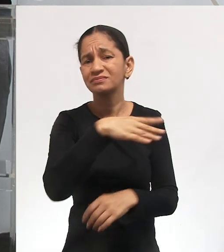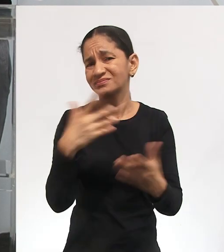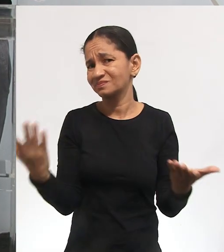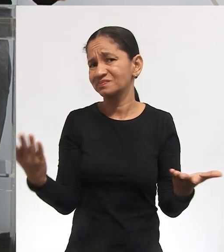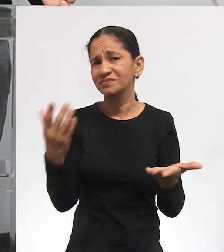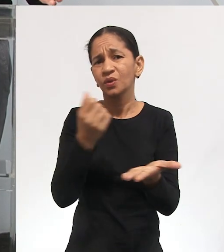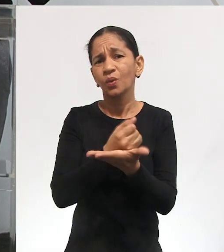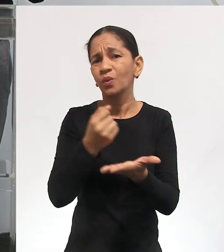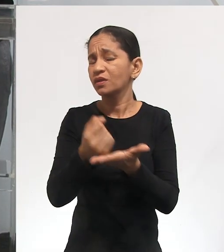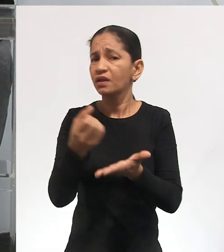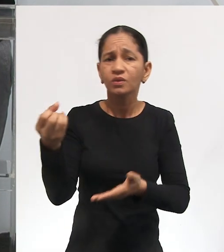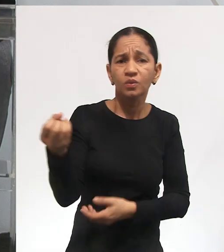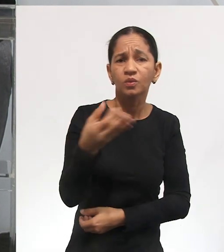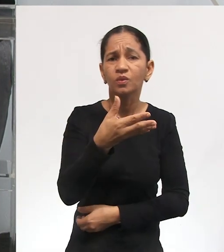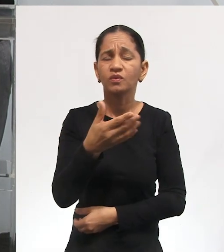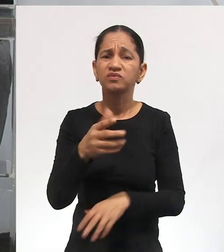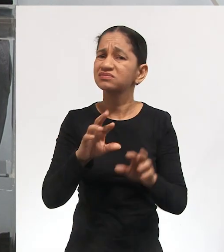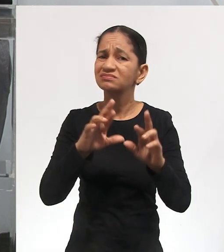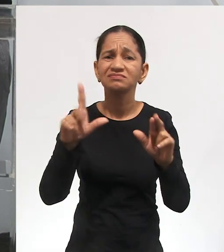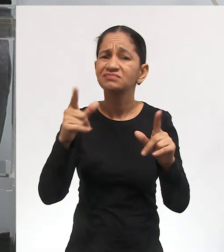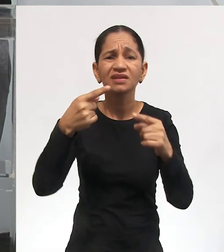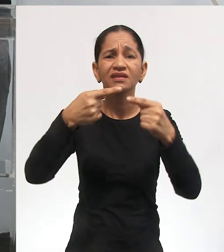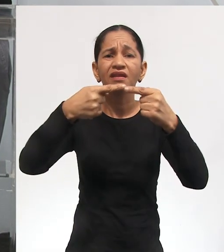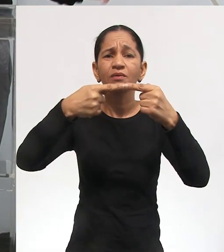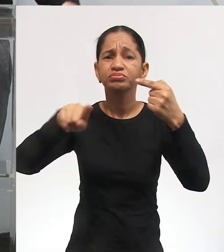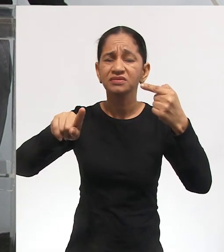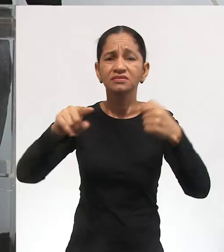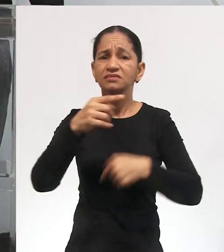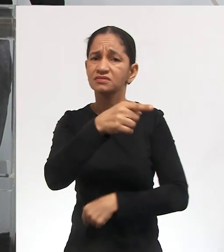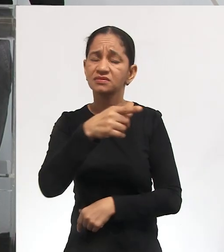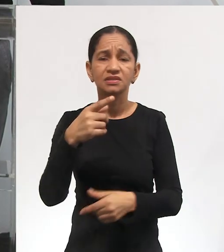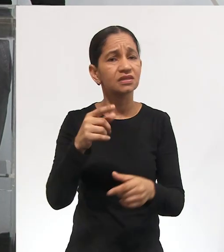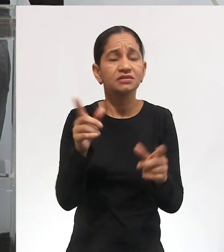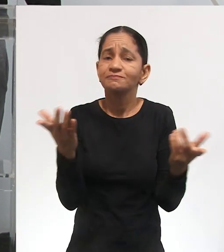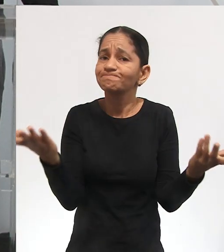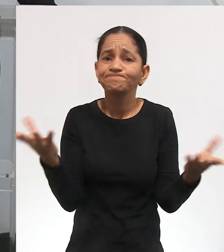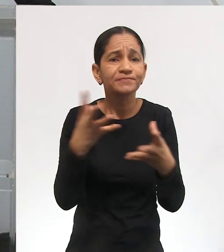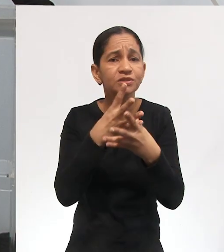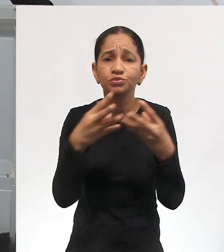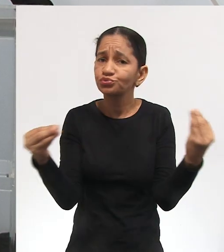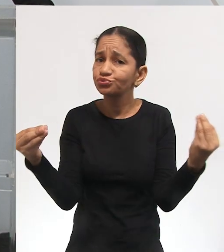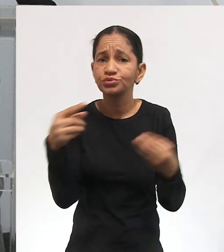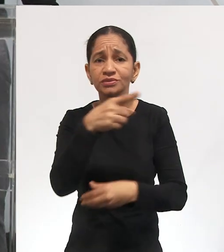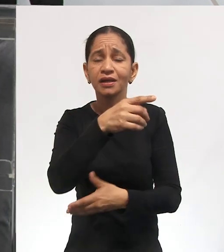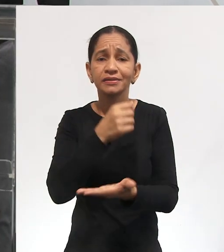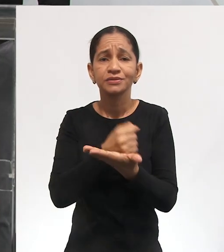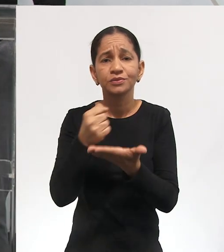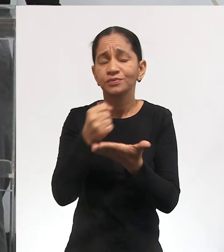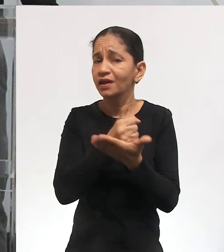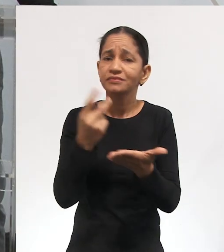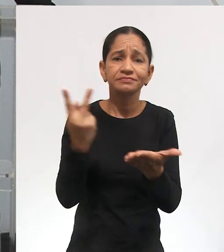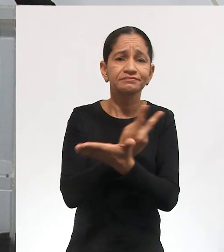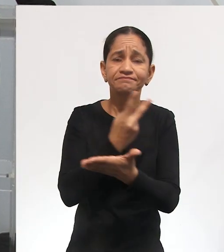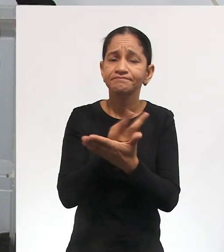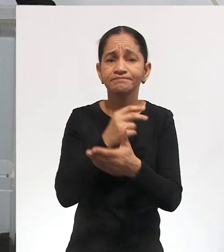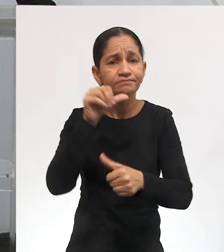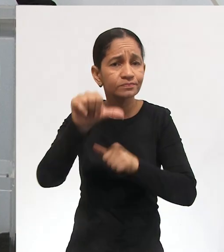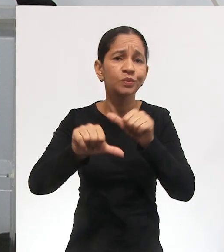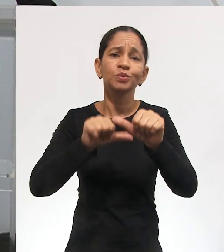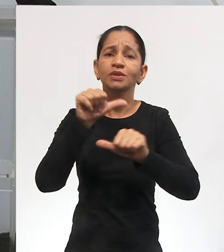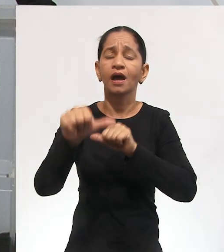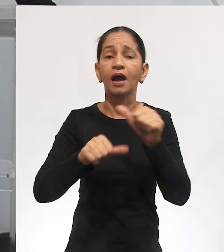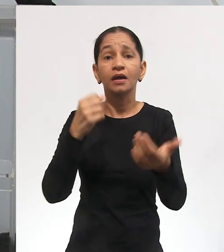ter contratos novos. É claro que aquele contrato anterior tem que ser extinto e, eventualmente, se for o